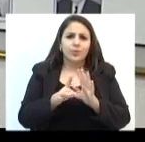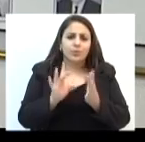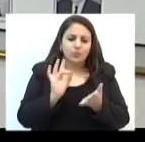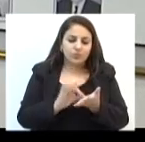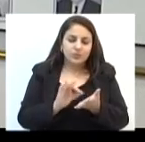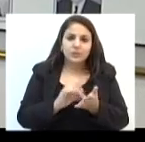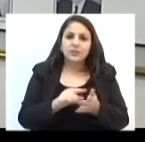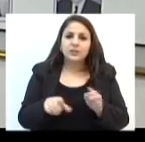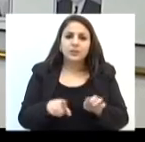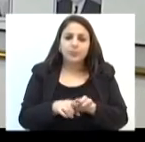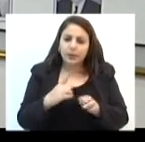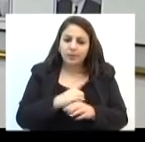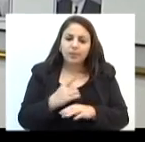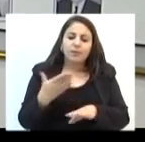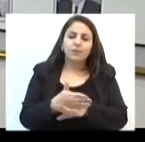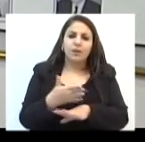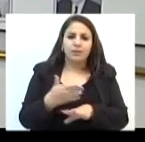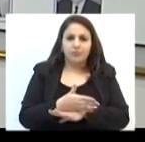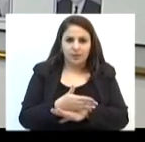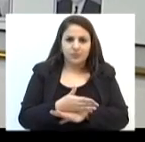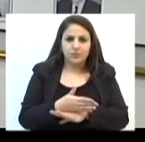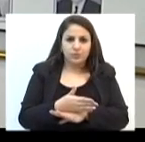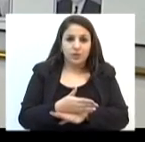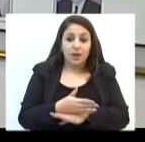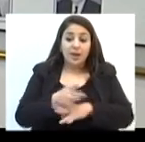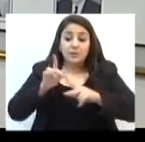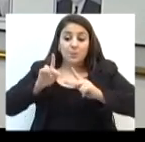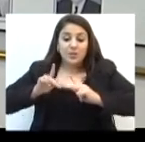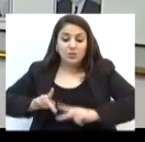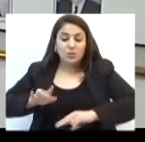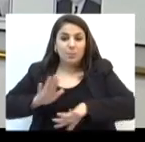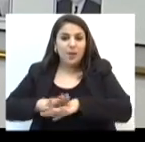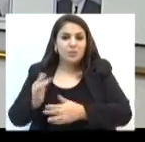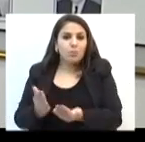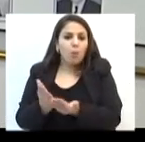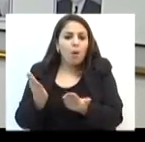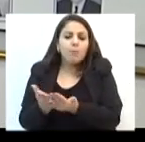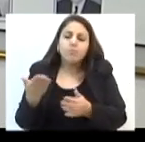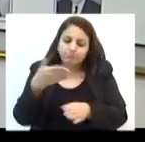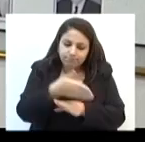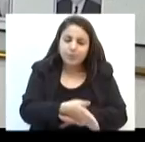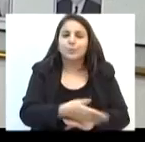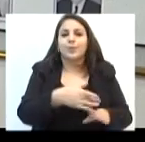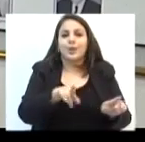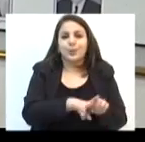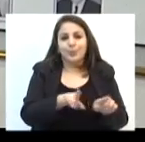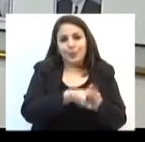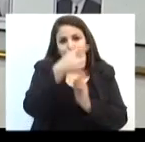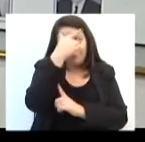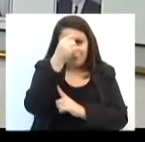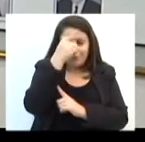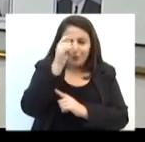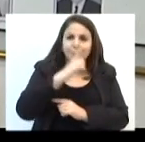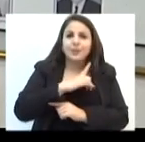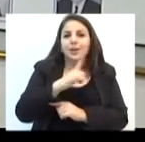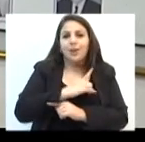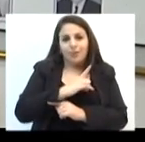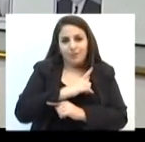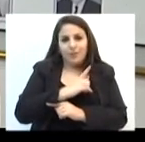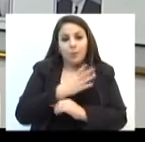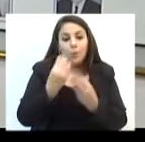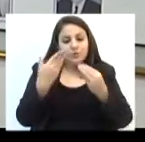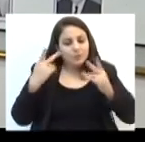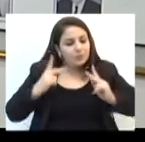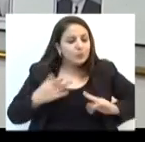né, que deu acesso para as pessoas de baixa renda fazer faculdade. Então teve um acréscimo muito grande de